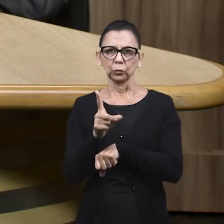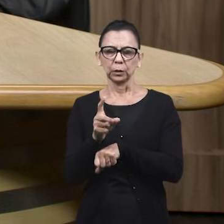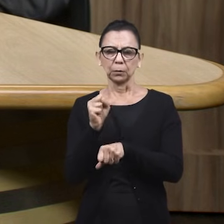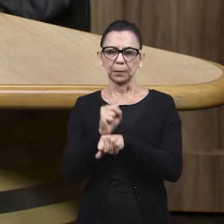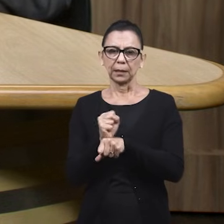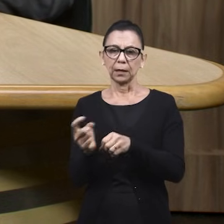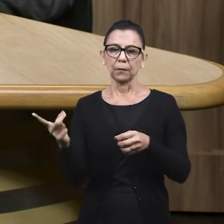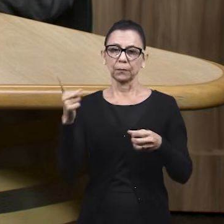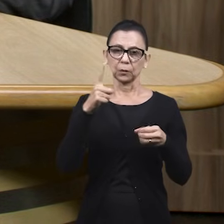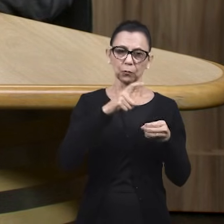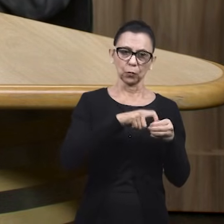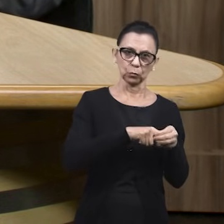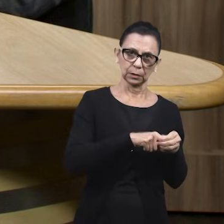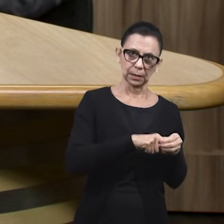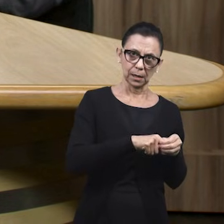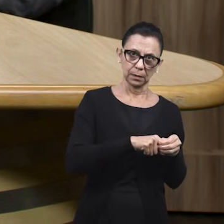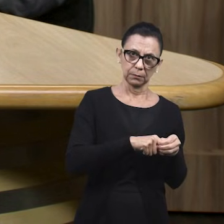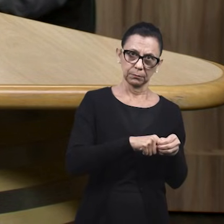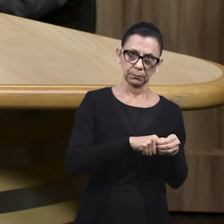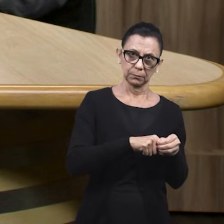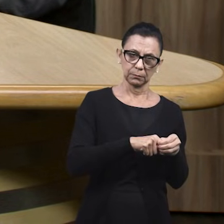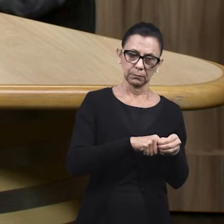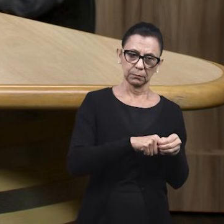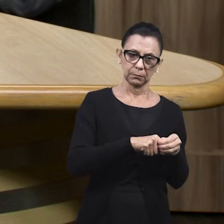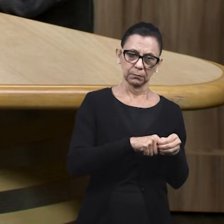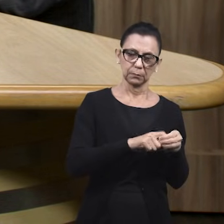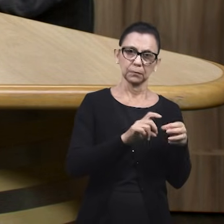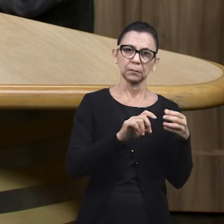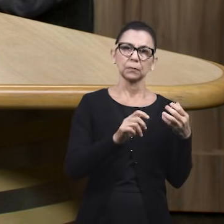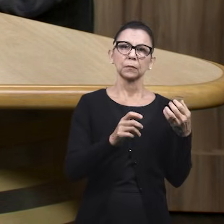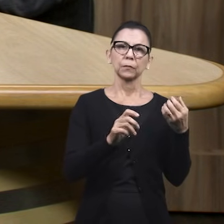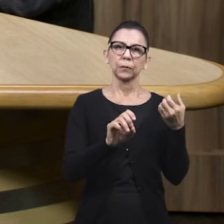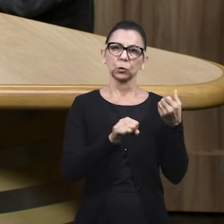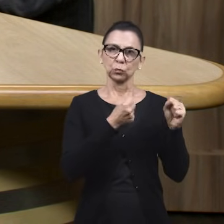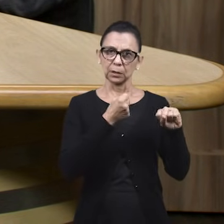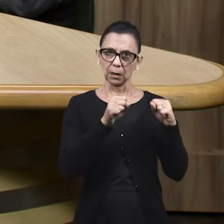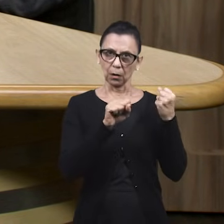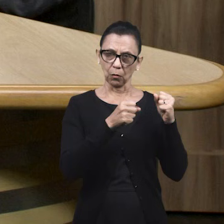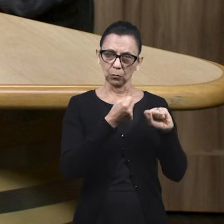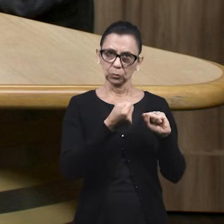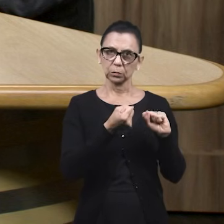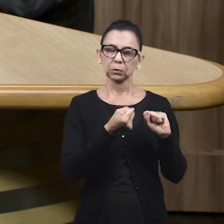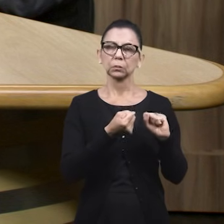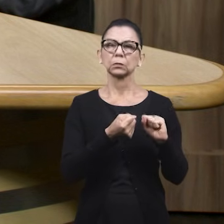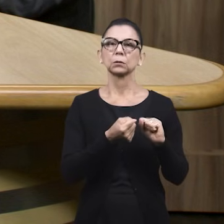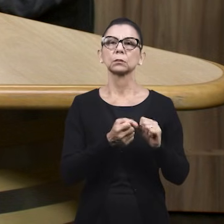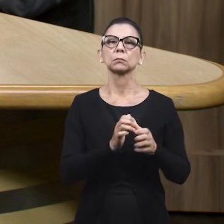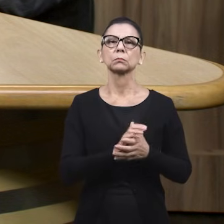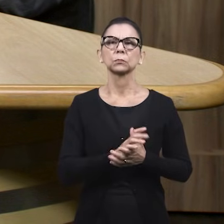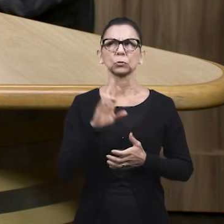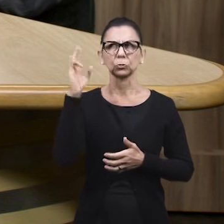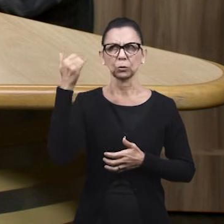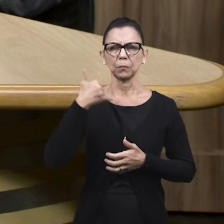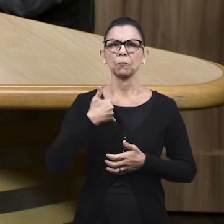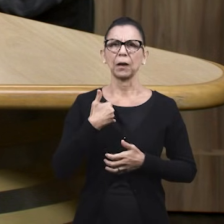início. Quando eu voltei, parei no Salmo também. Hoje o Salmo... O senhor me fala muito no